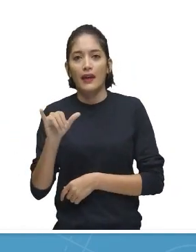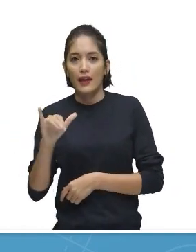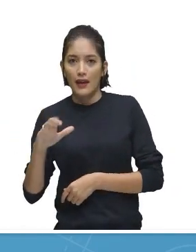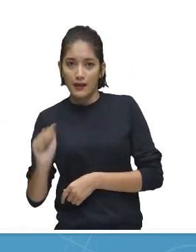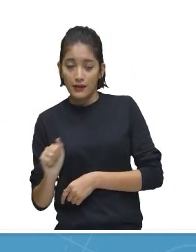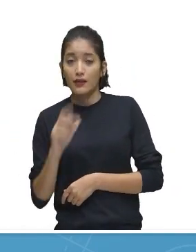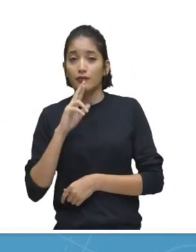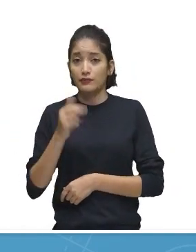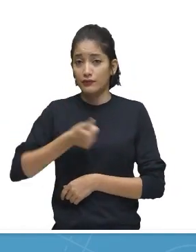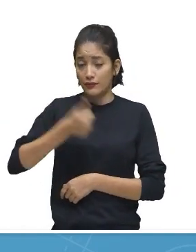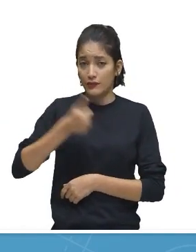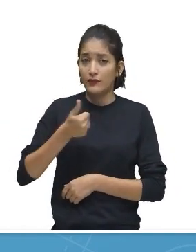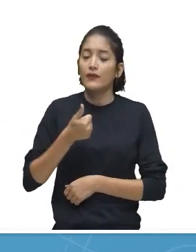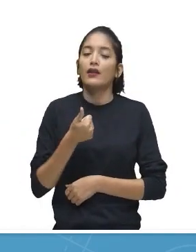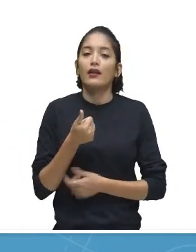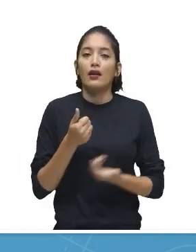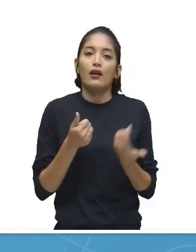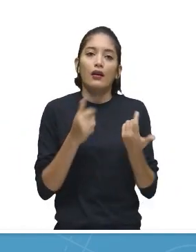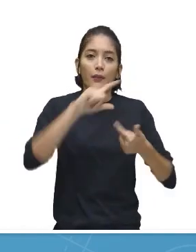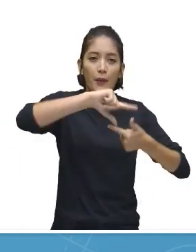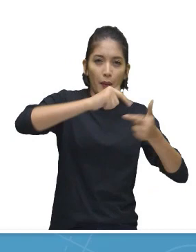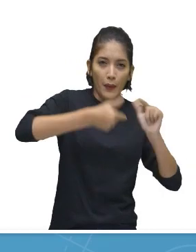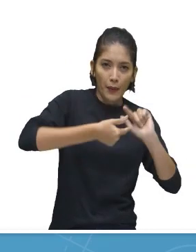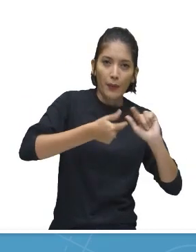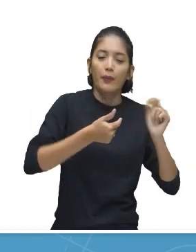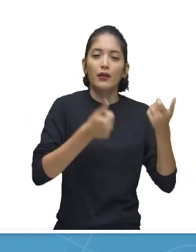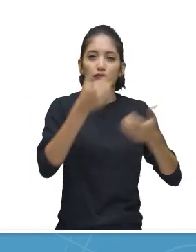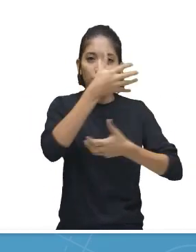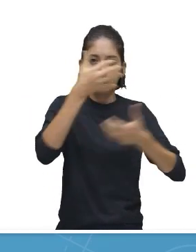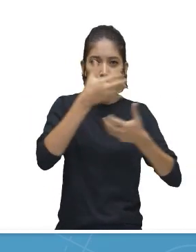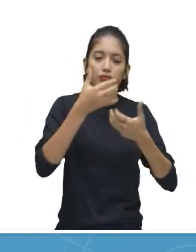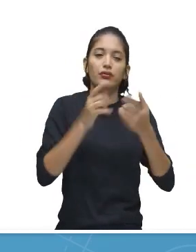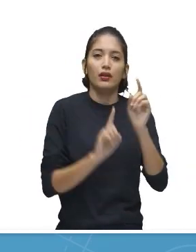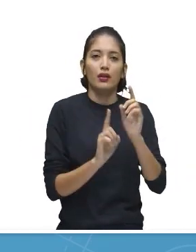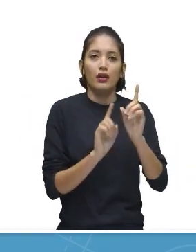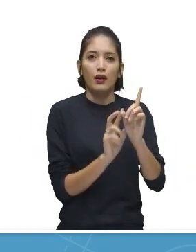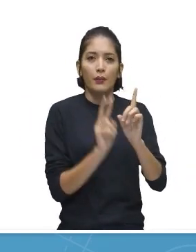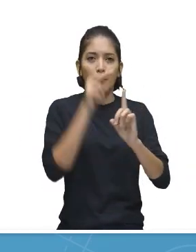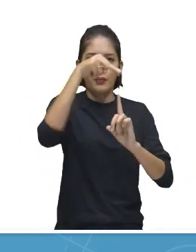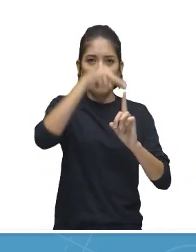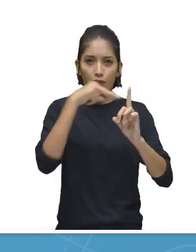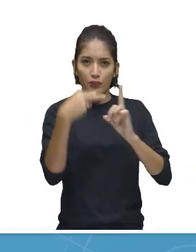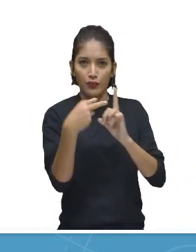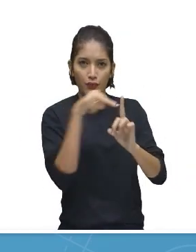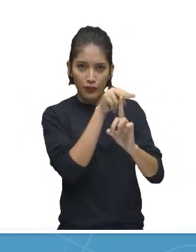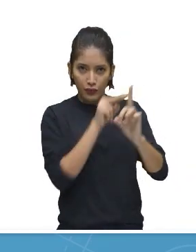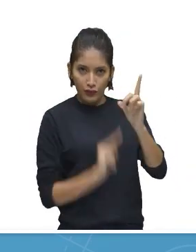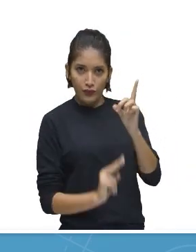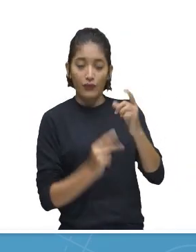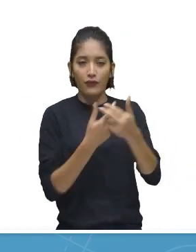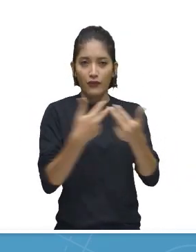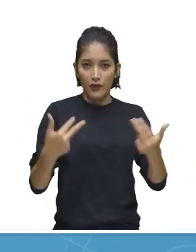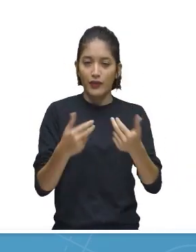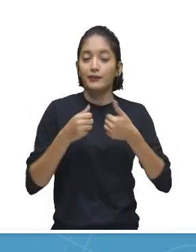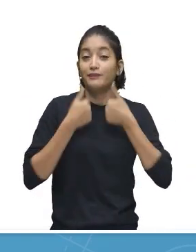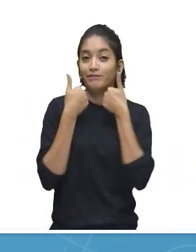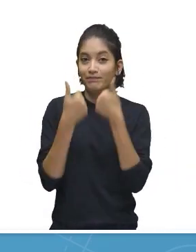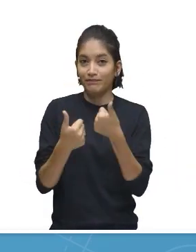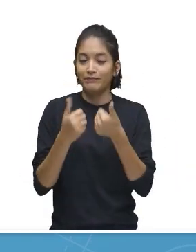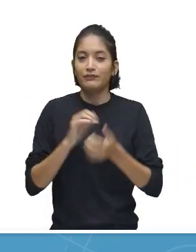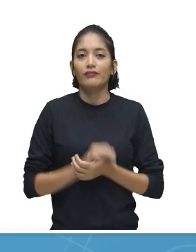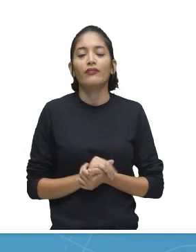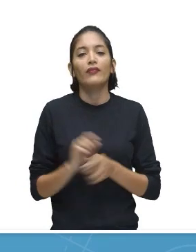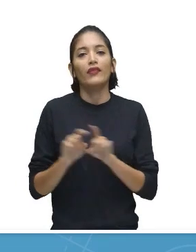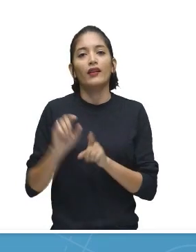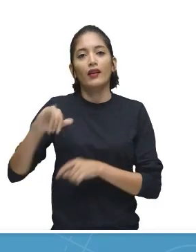primeira questão, geometrização das formas e volume, renúncia à perspectiva. Excelente, Kessia, muito bem.